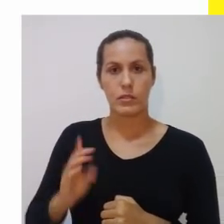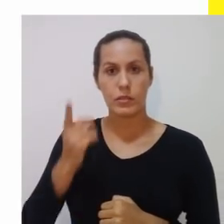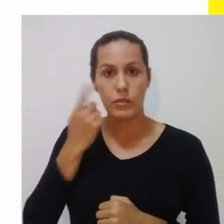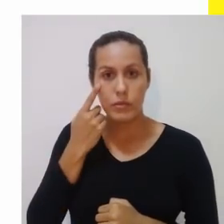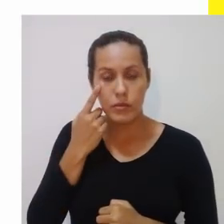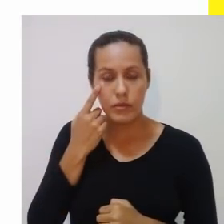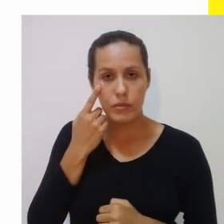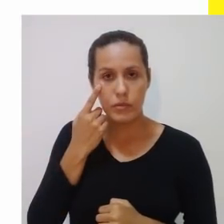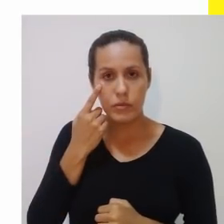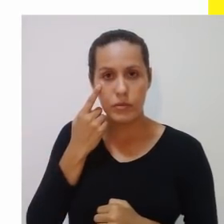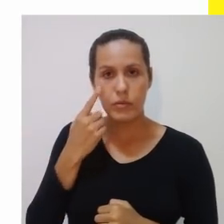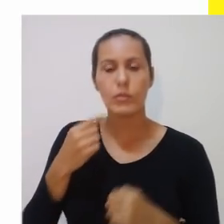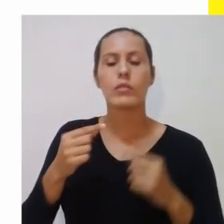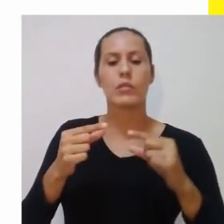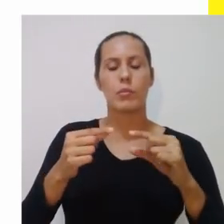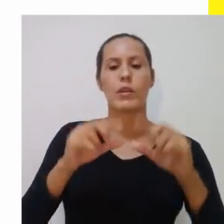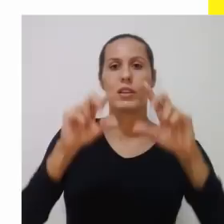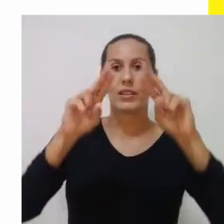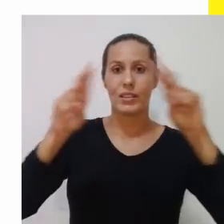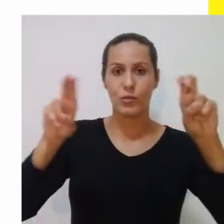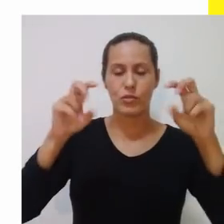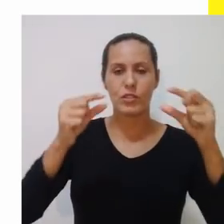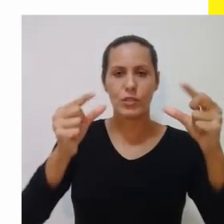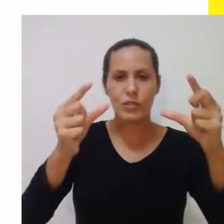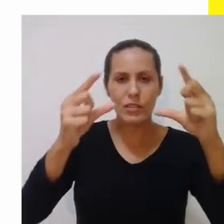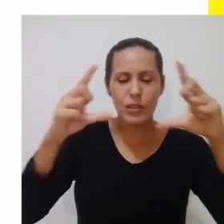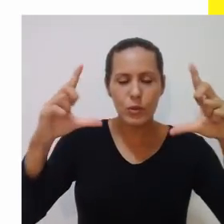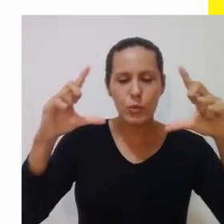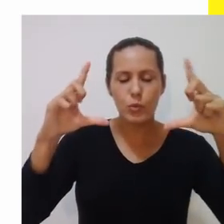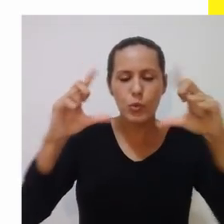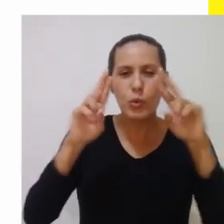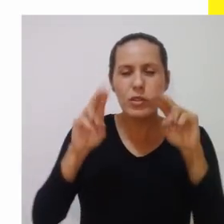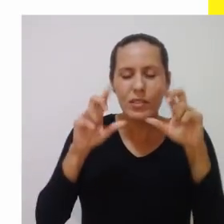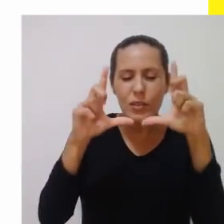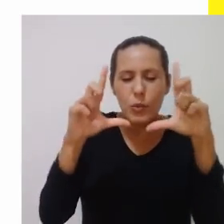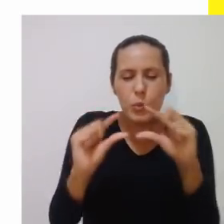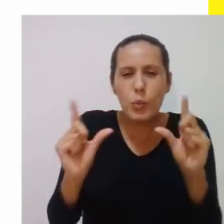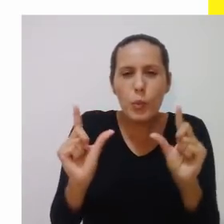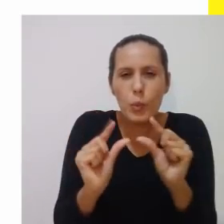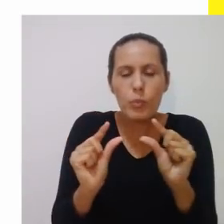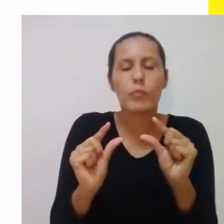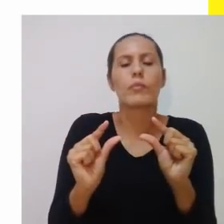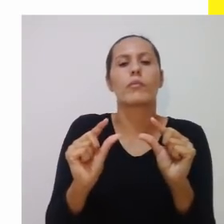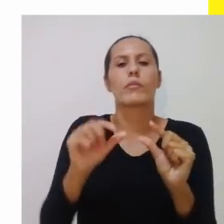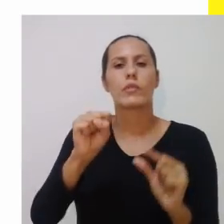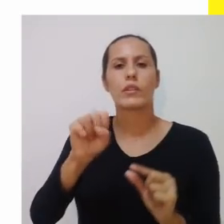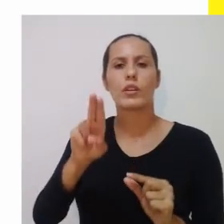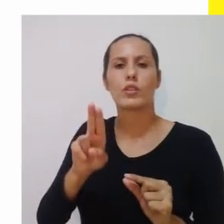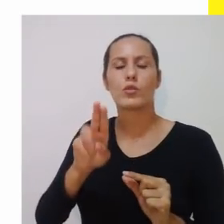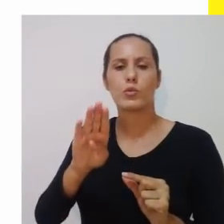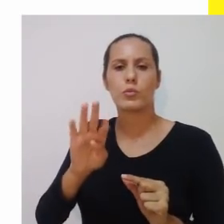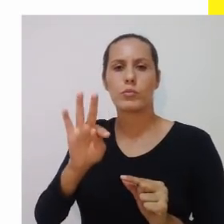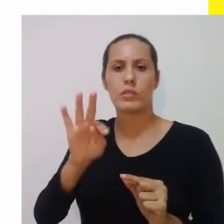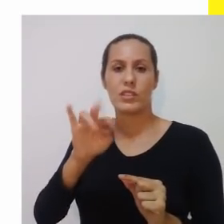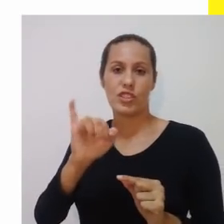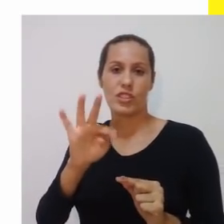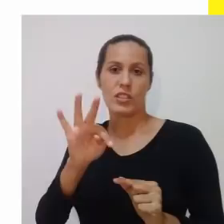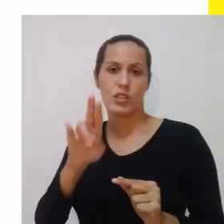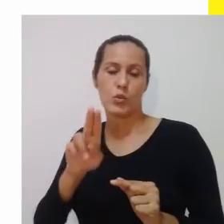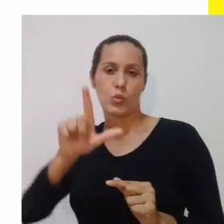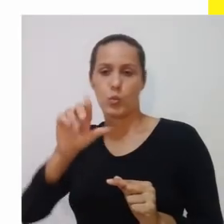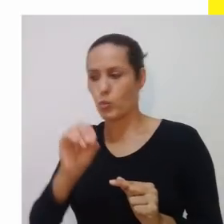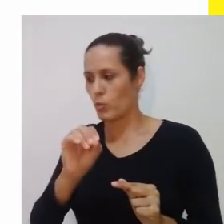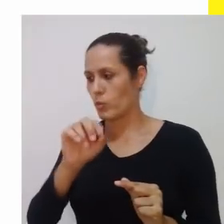é importante. Vamos dar uma lida no subtítulo? Você está em tela cheia, observe o texto. Mecanismo de